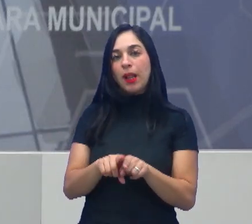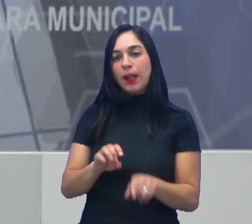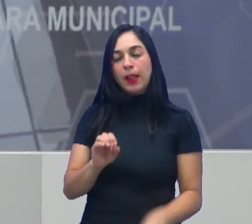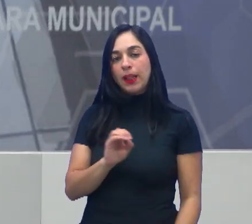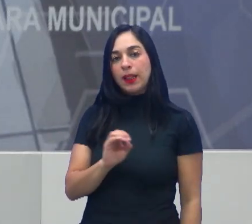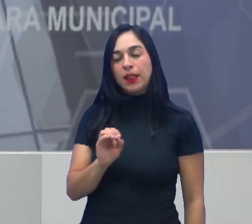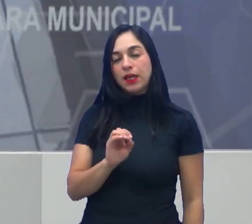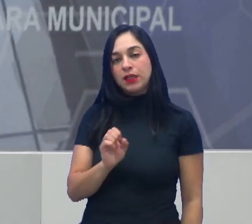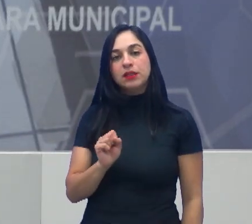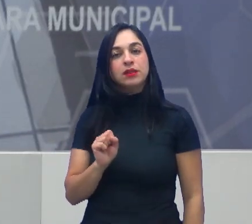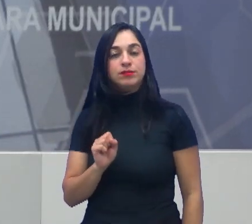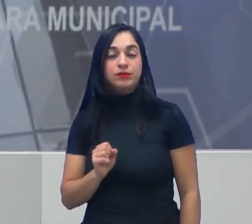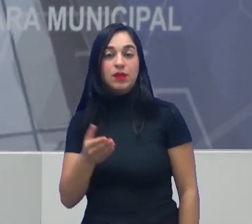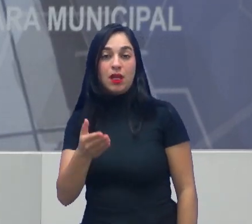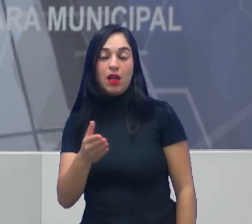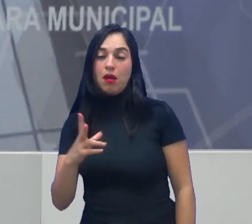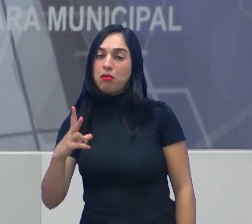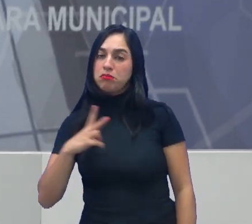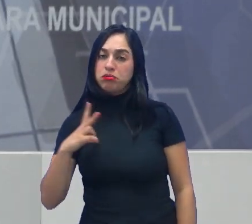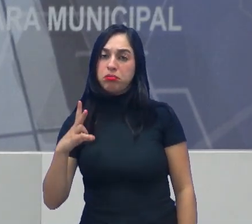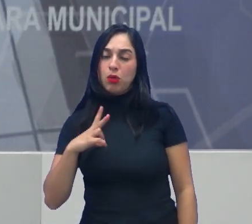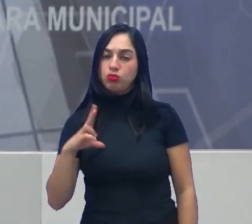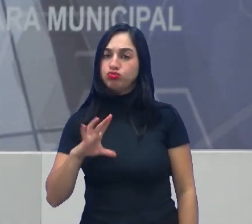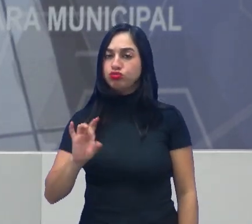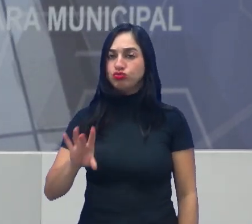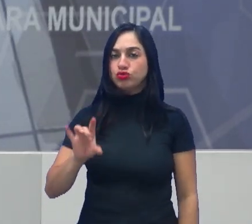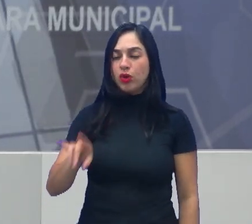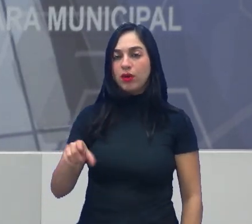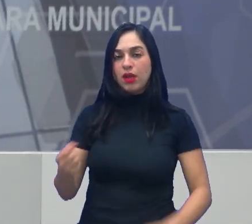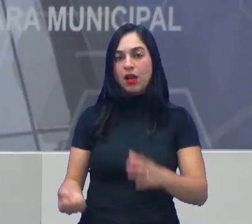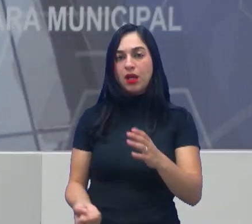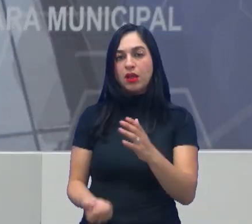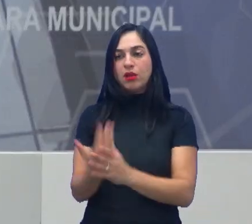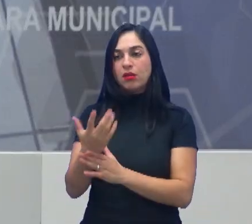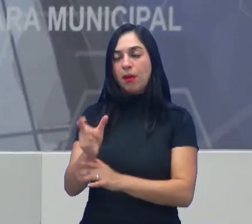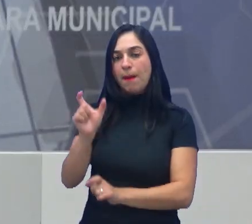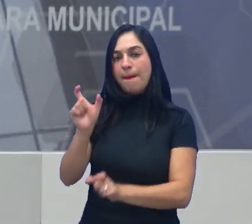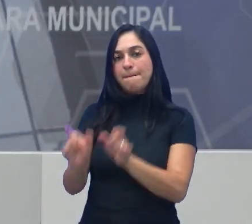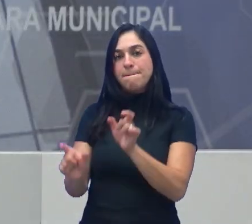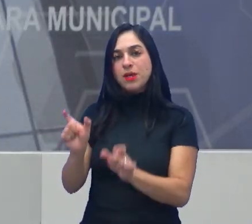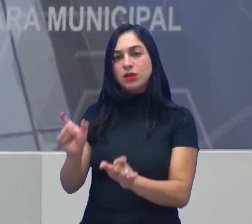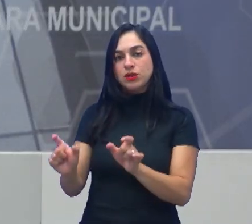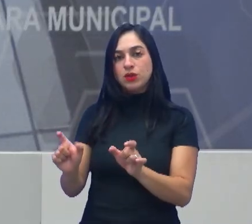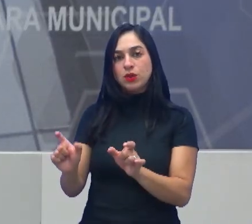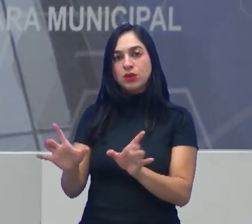uma entidade de direito privado, e que foi fundada por pessoas ligadas ao PT.